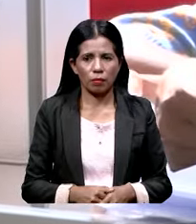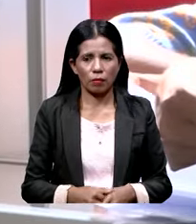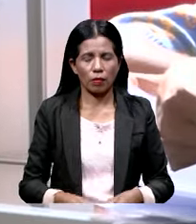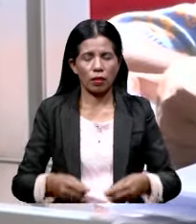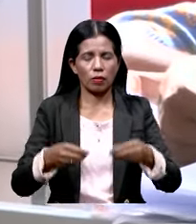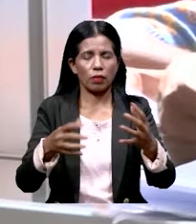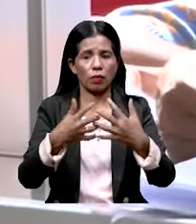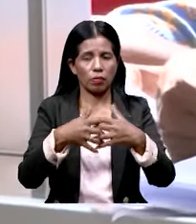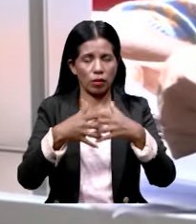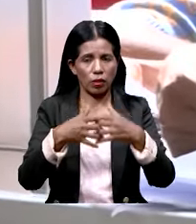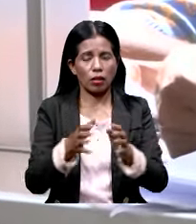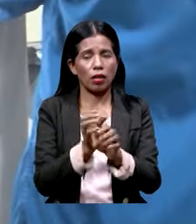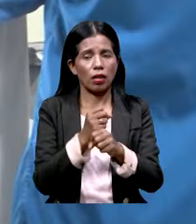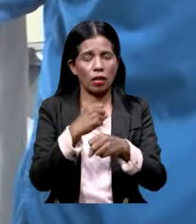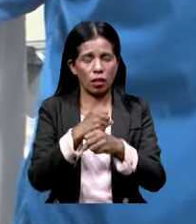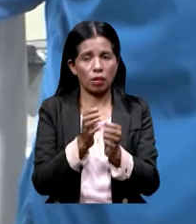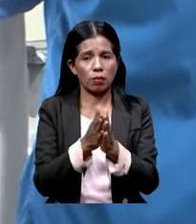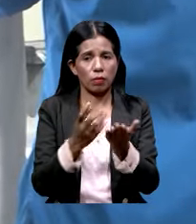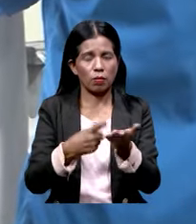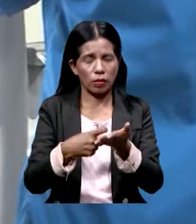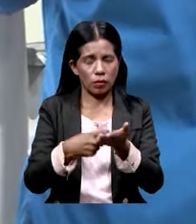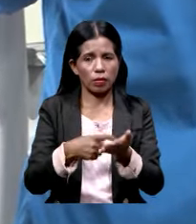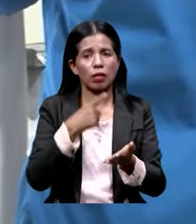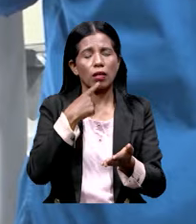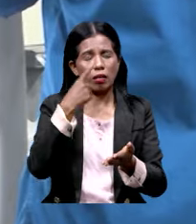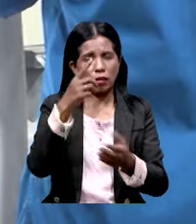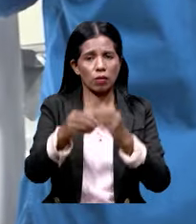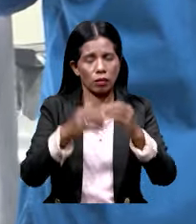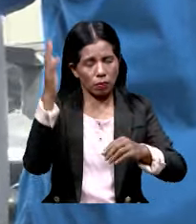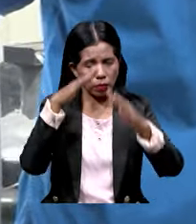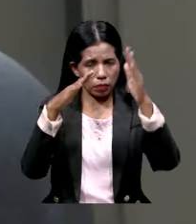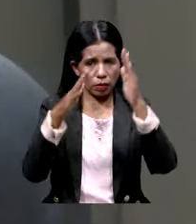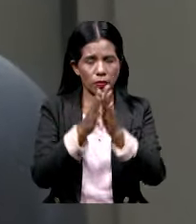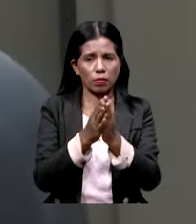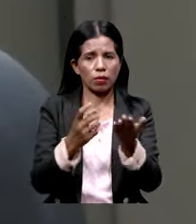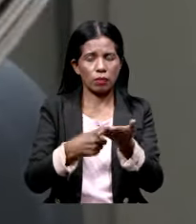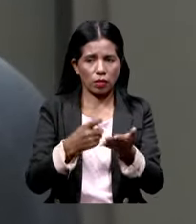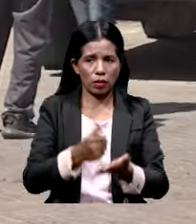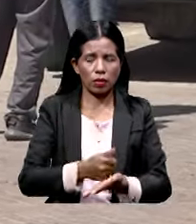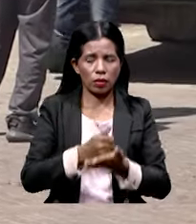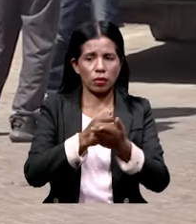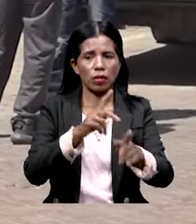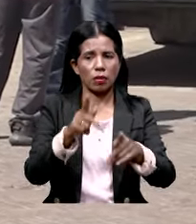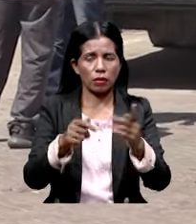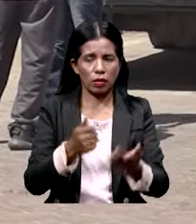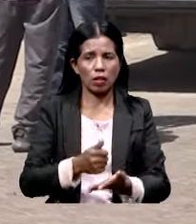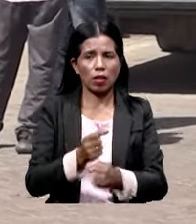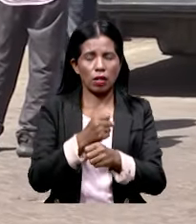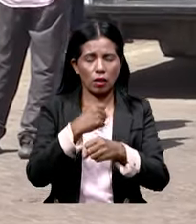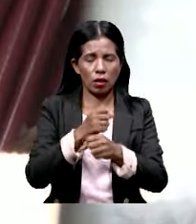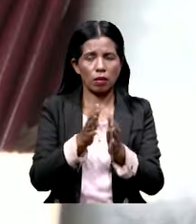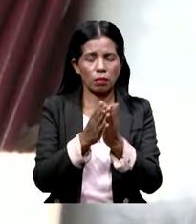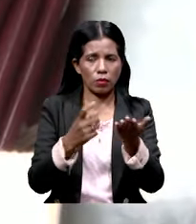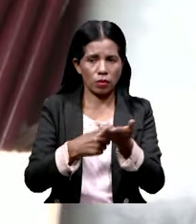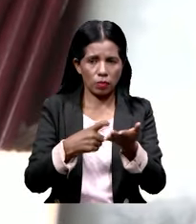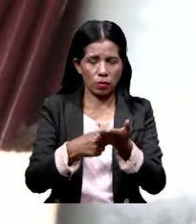Fornecimento máquina imprime passaporte né, onde já tem preocupação pública união quando há problema passaporte, no atendimento, quando há tratamento passaporte e serviço